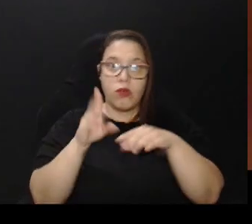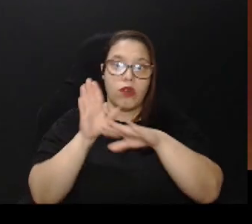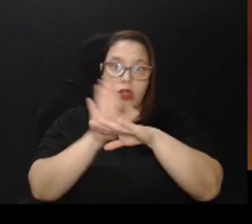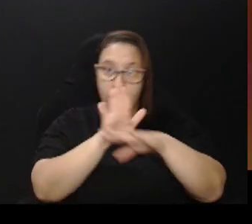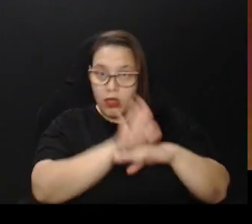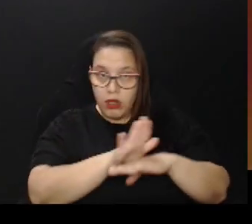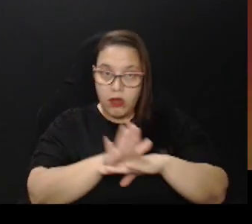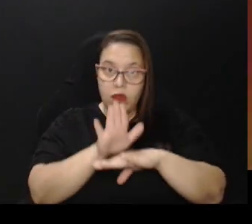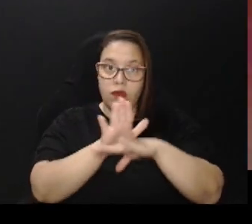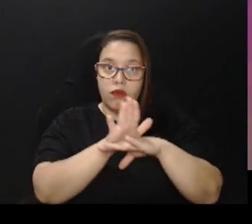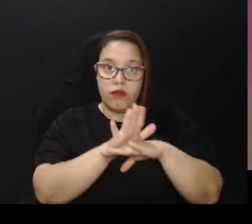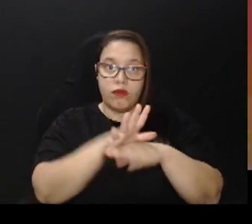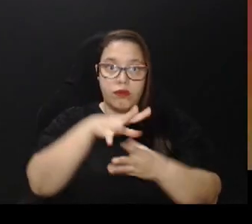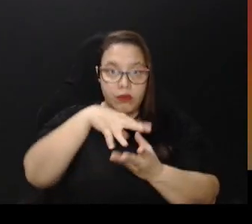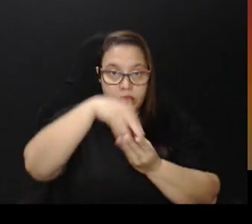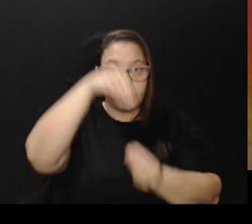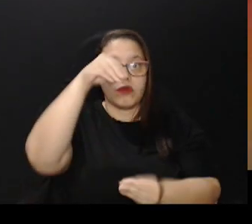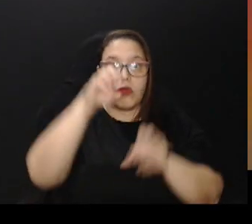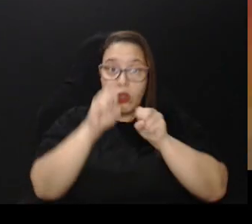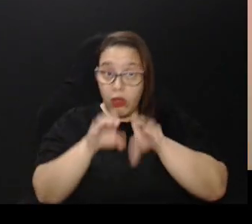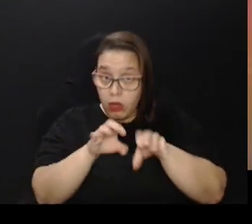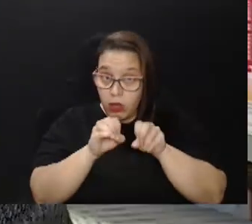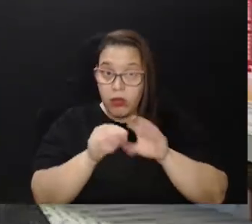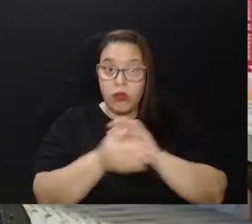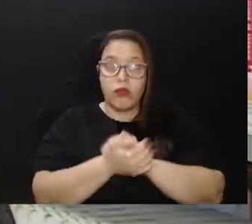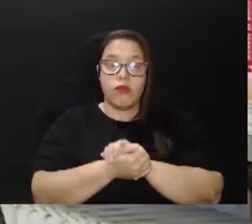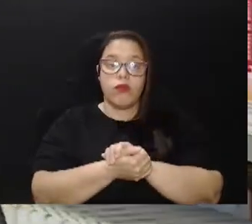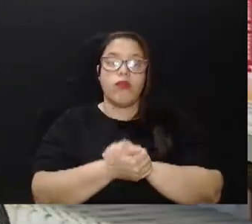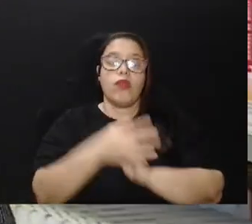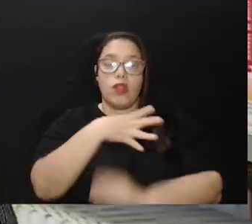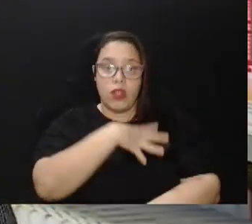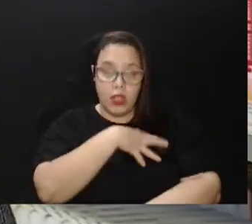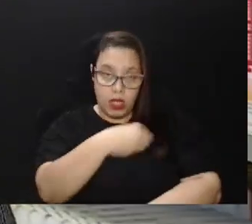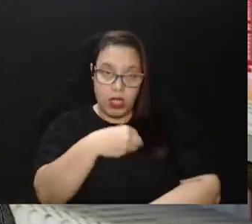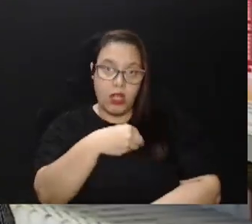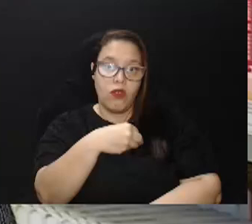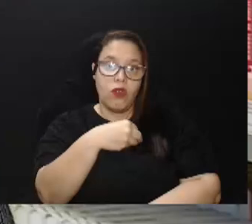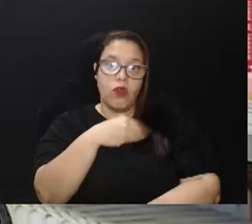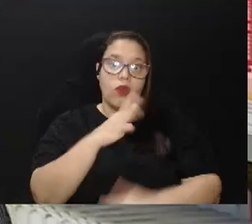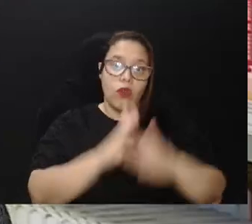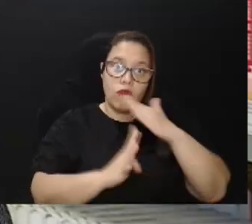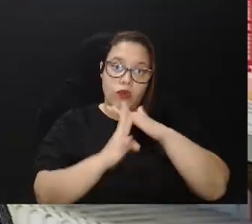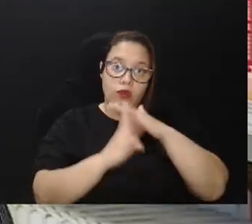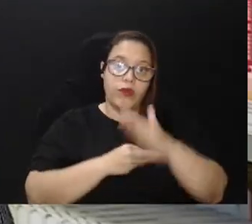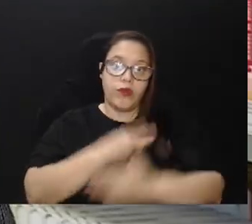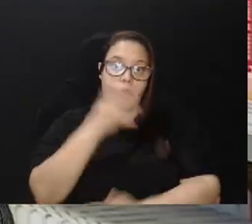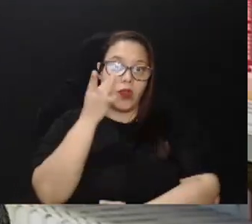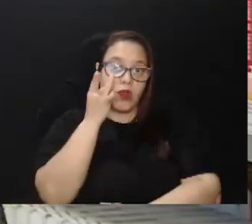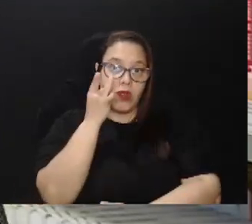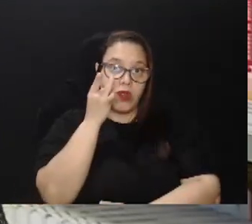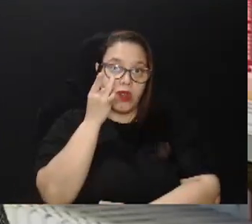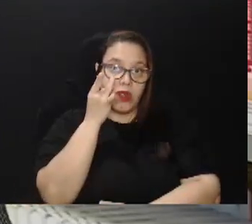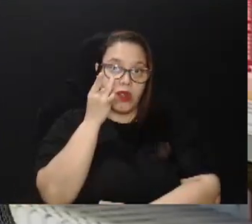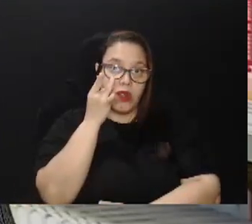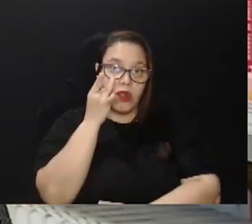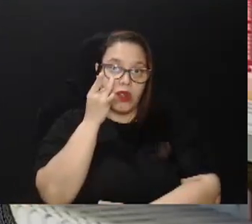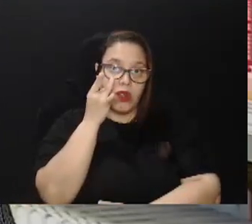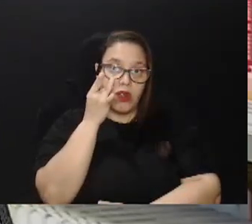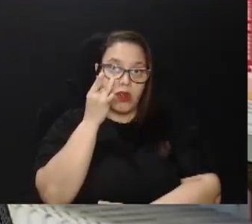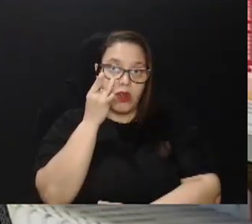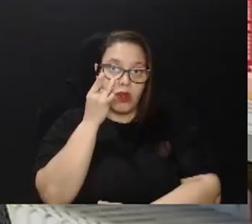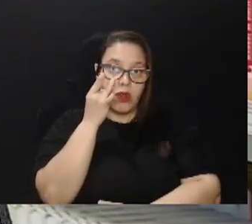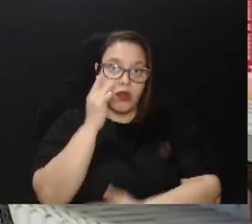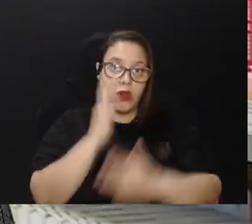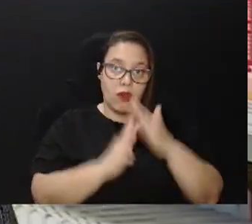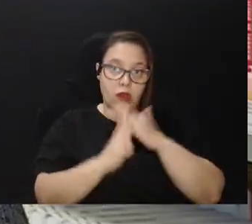espiritual e educacional a esses filhos imigrantes, né? A presença maciça desses imigrantes americanos